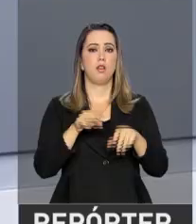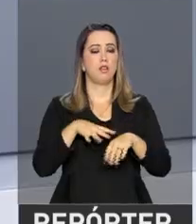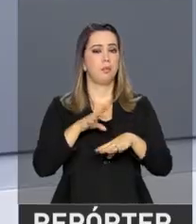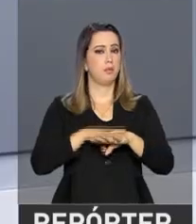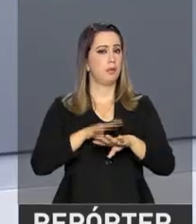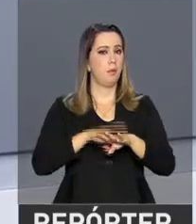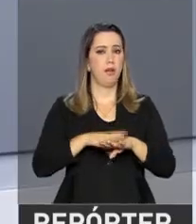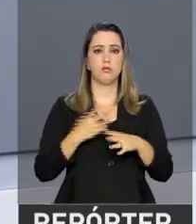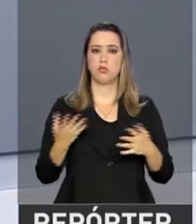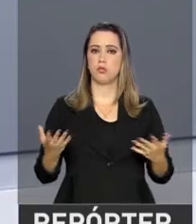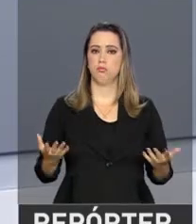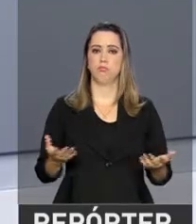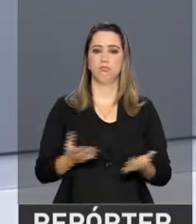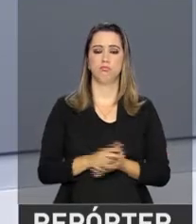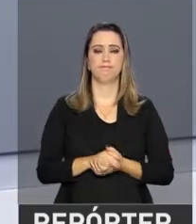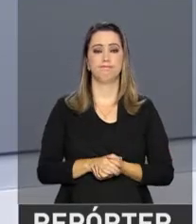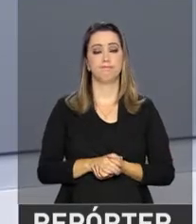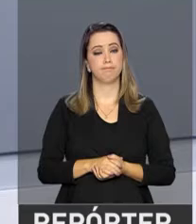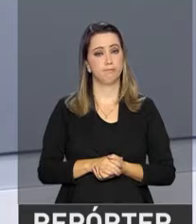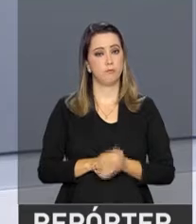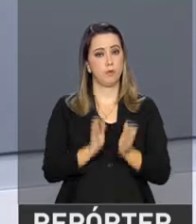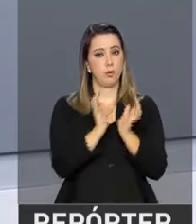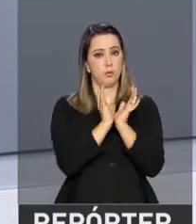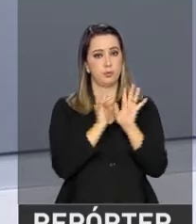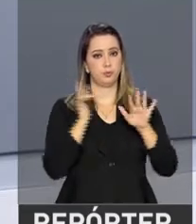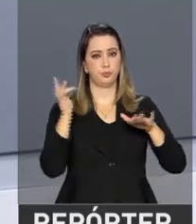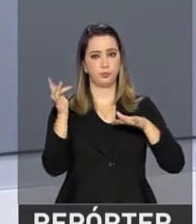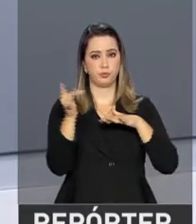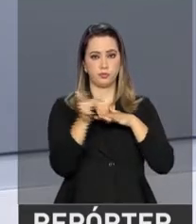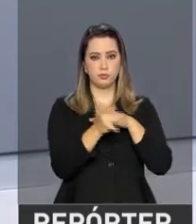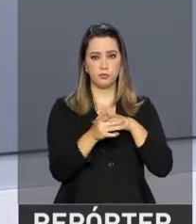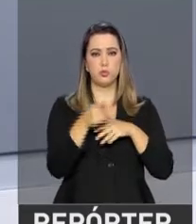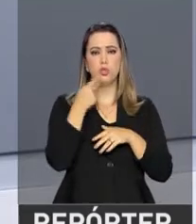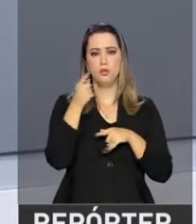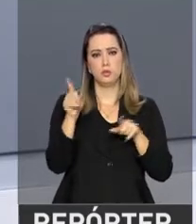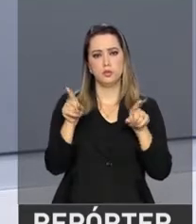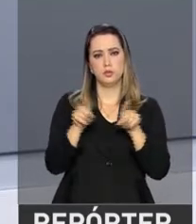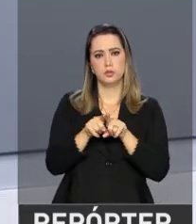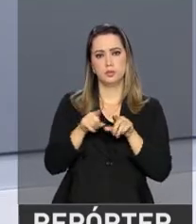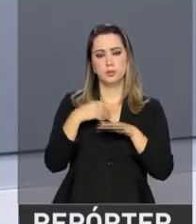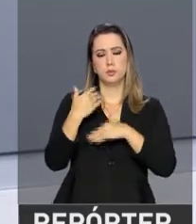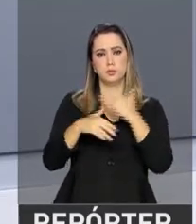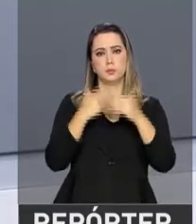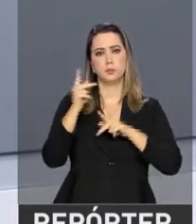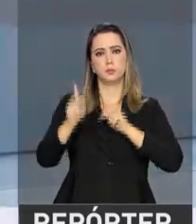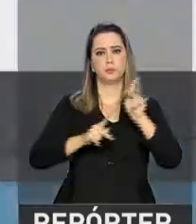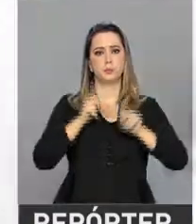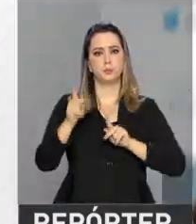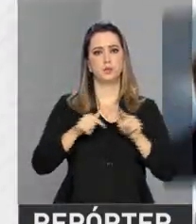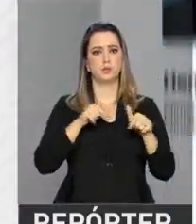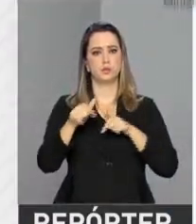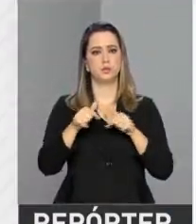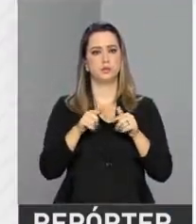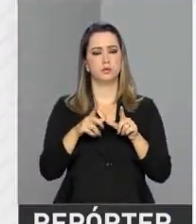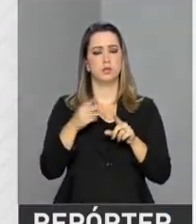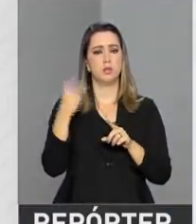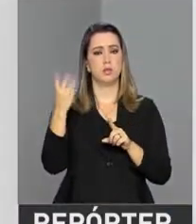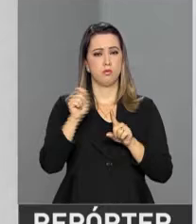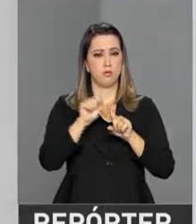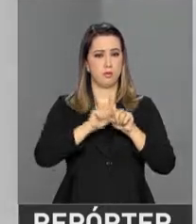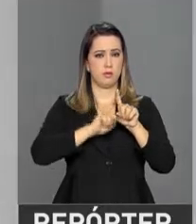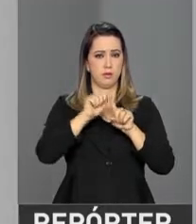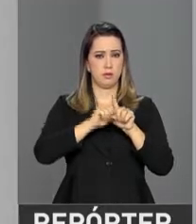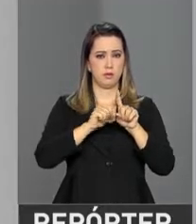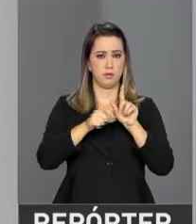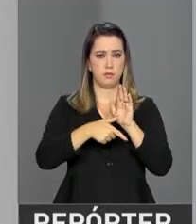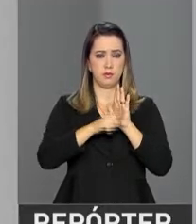matemática. E pelas redes sociais, o ministro da Fazenda, Henrique Meirelles, comentou o aumento da população ocupada no último